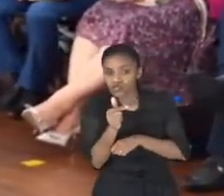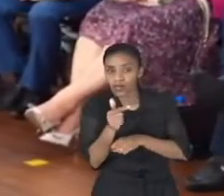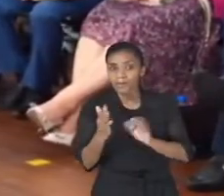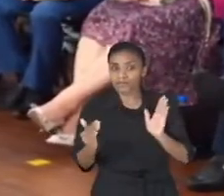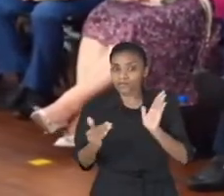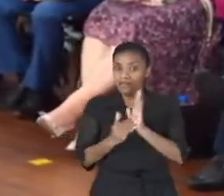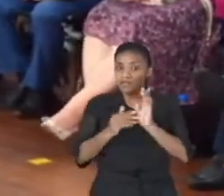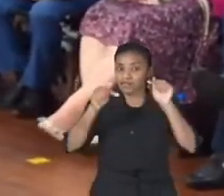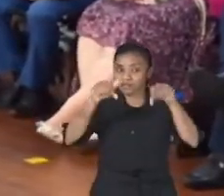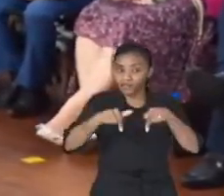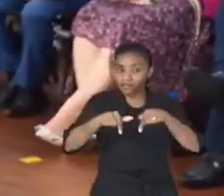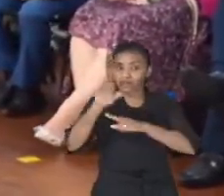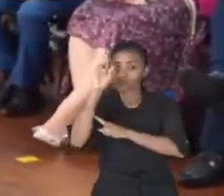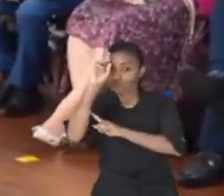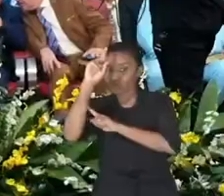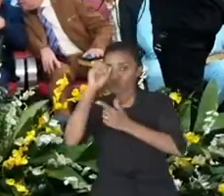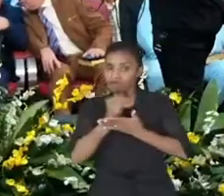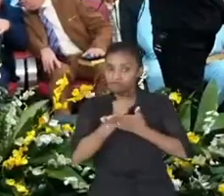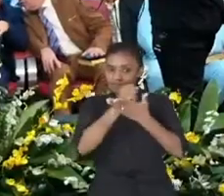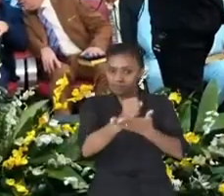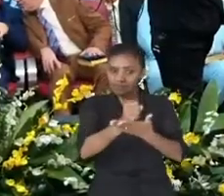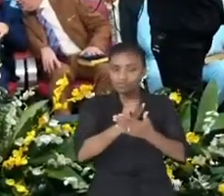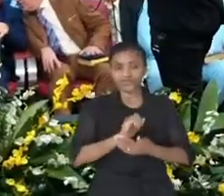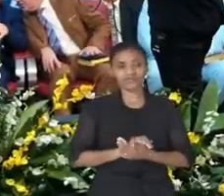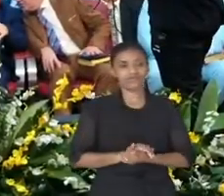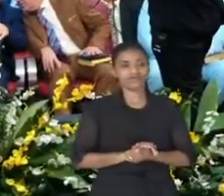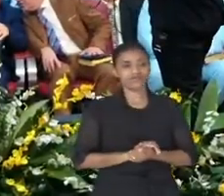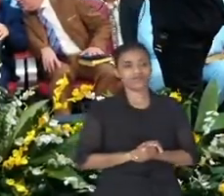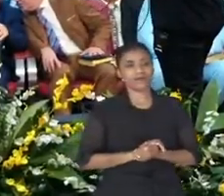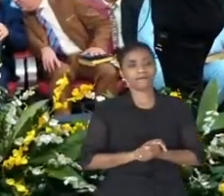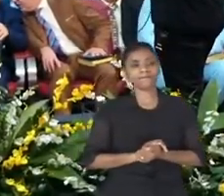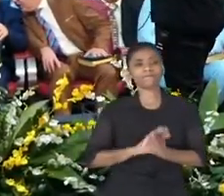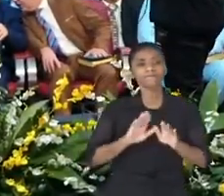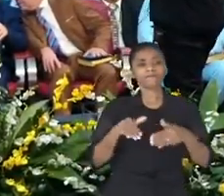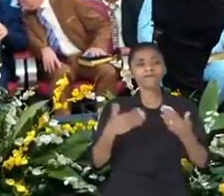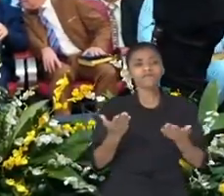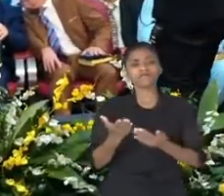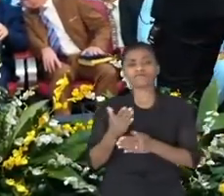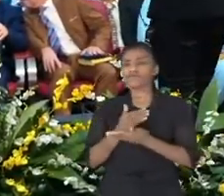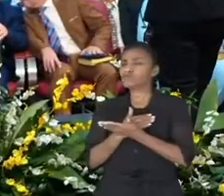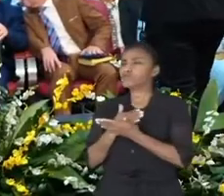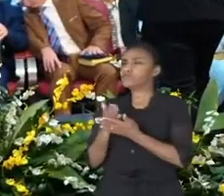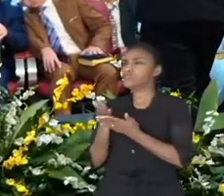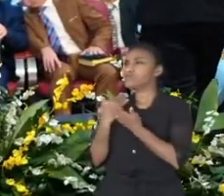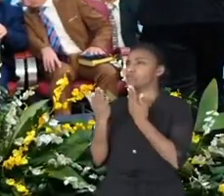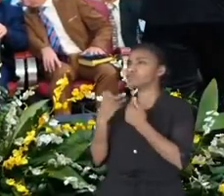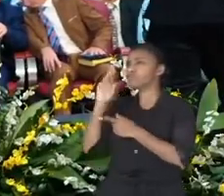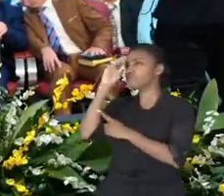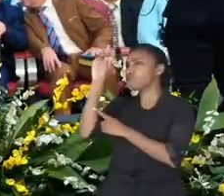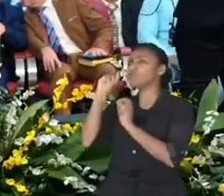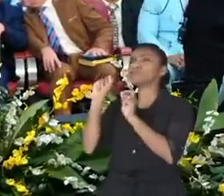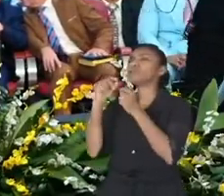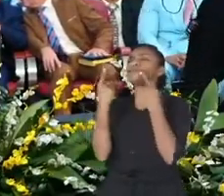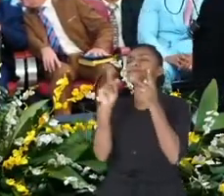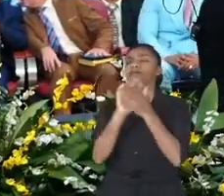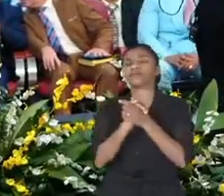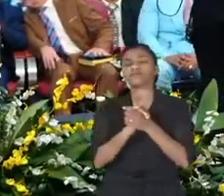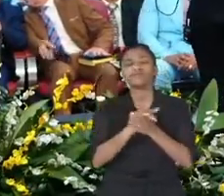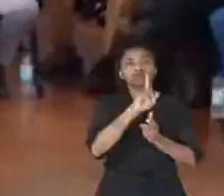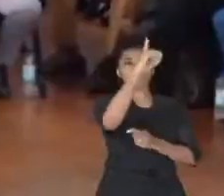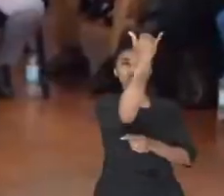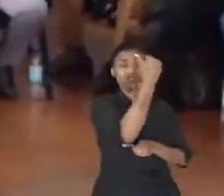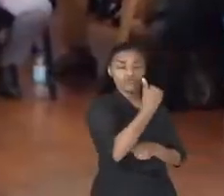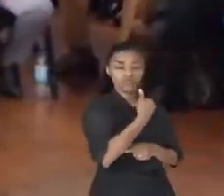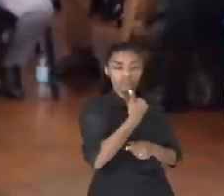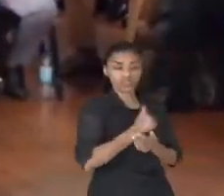Senhor. Até aqui nos ajudou o Senhor. E eu falei, Senhor, o que eu prego nessa noite? O Senhor falou para mim,